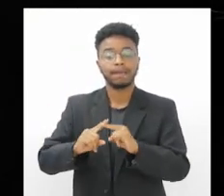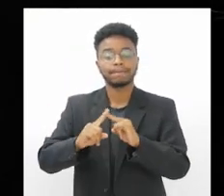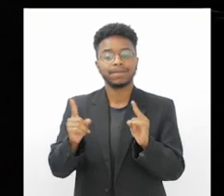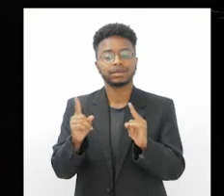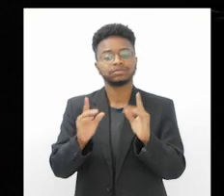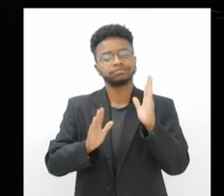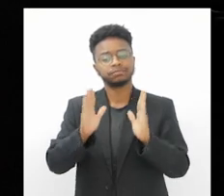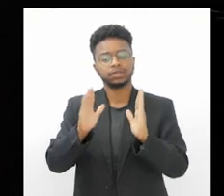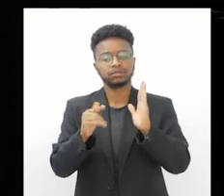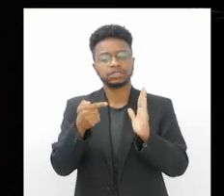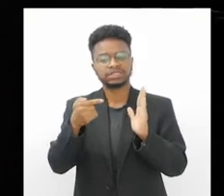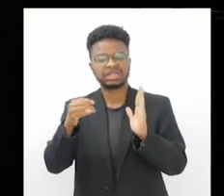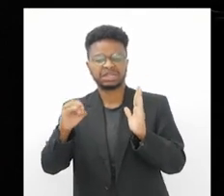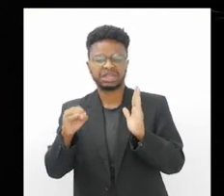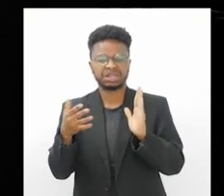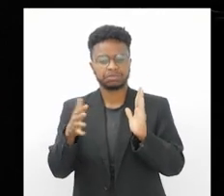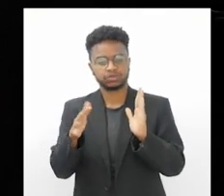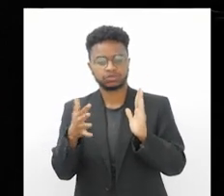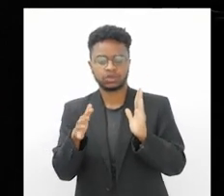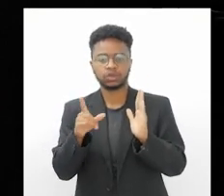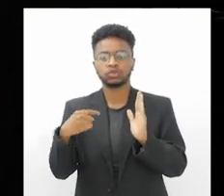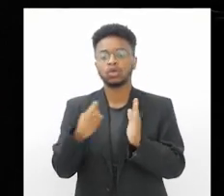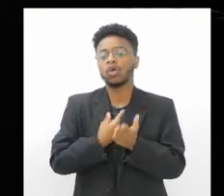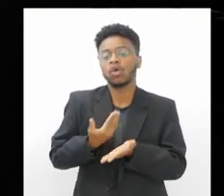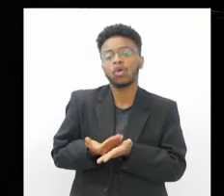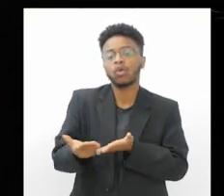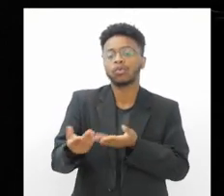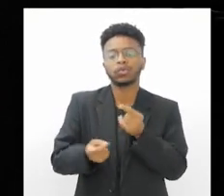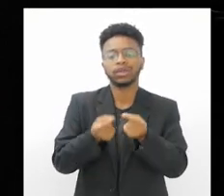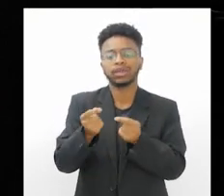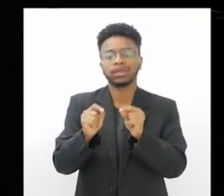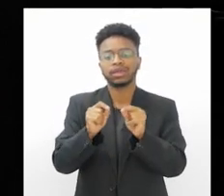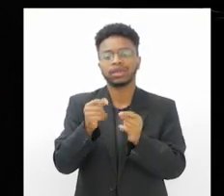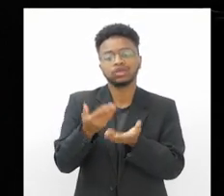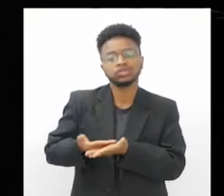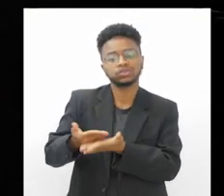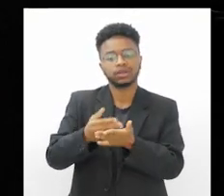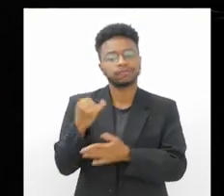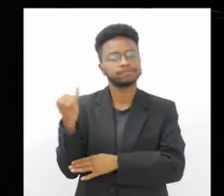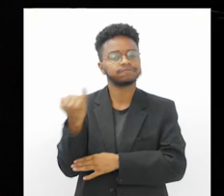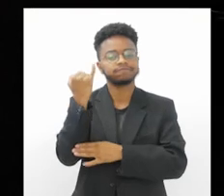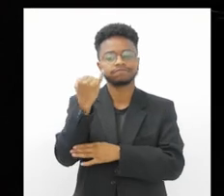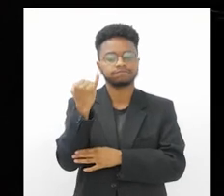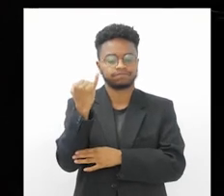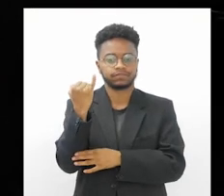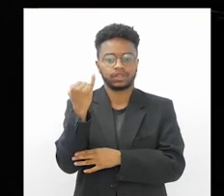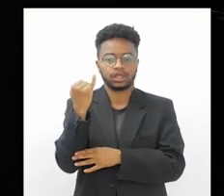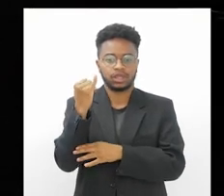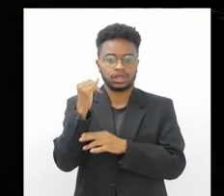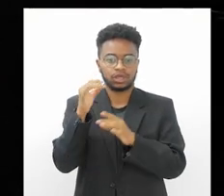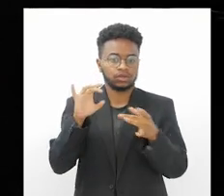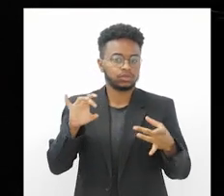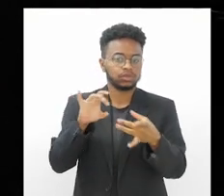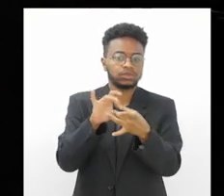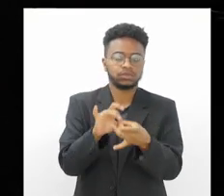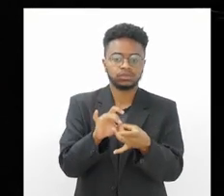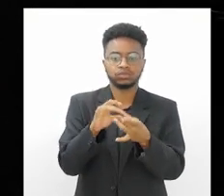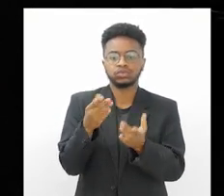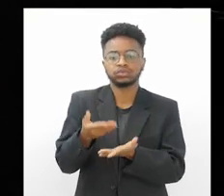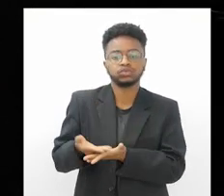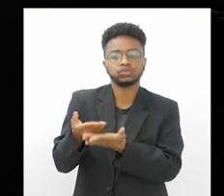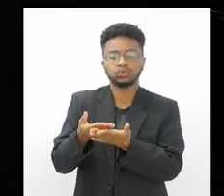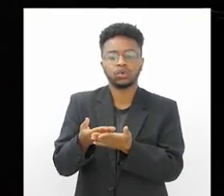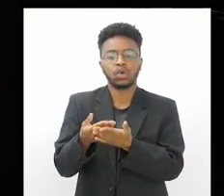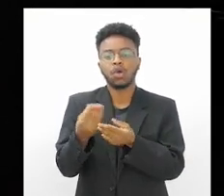volta da década de 70, a gente começou a ter os estudos mais importantes relacionados